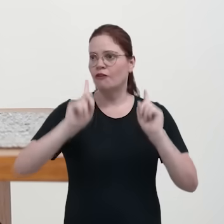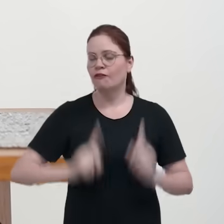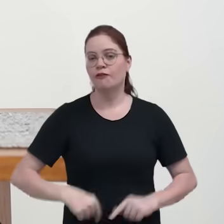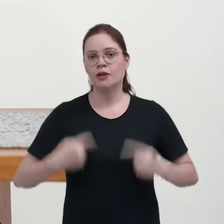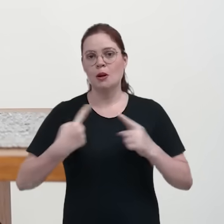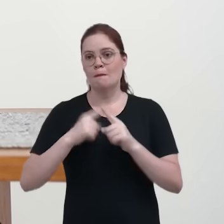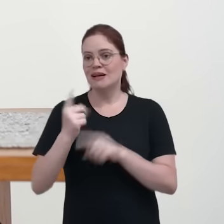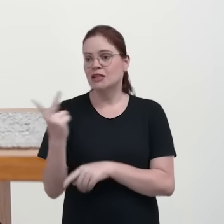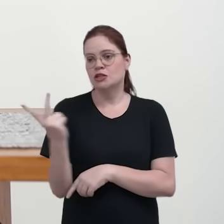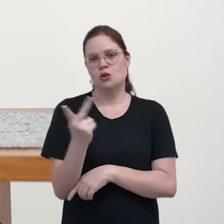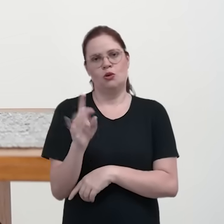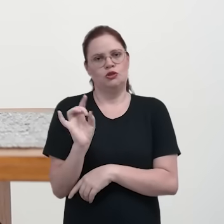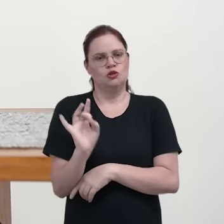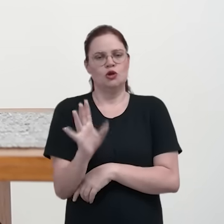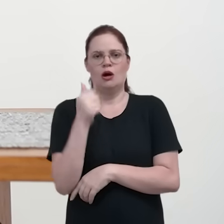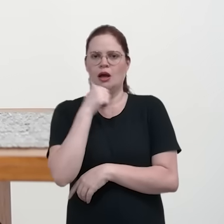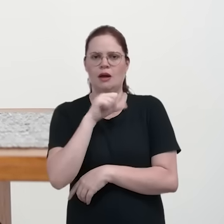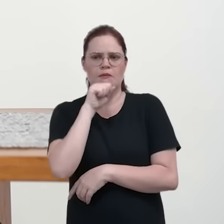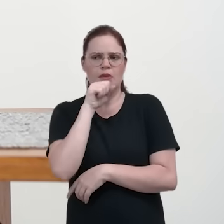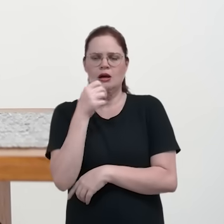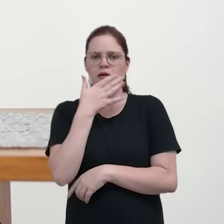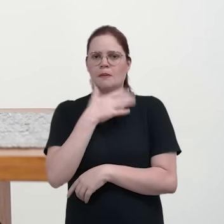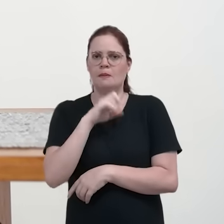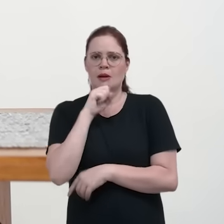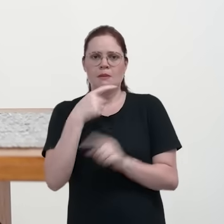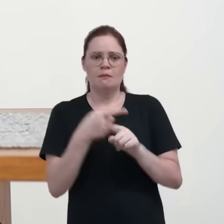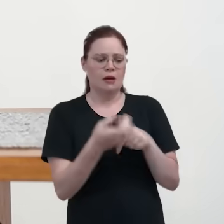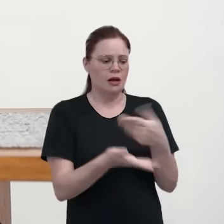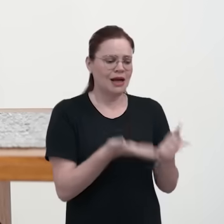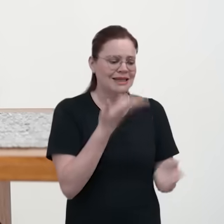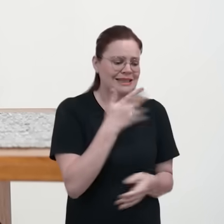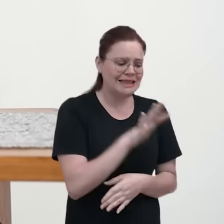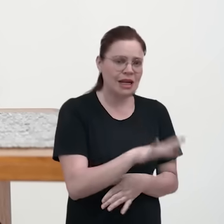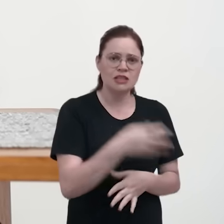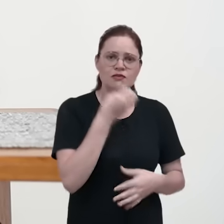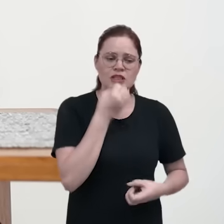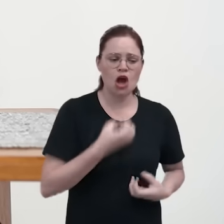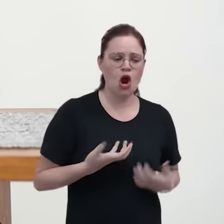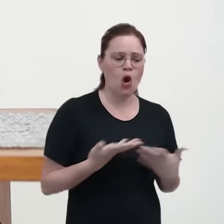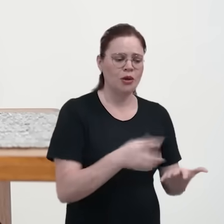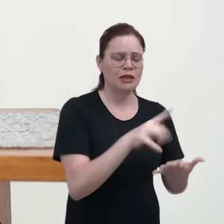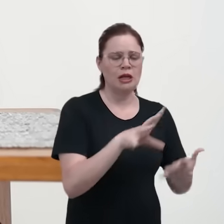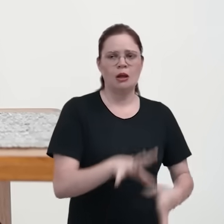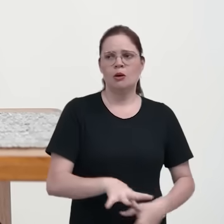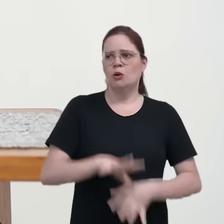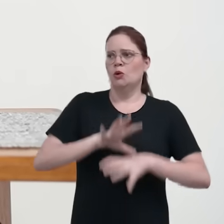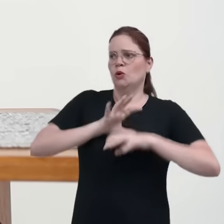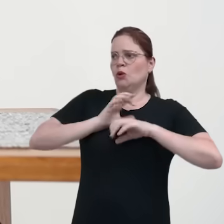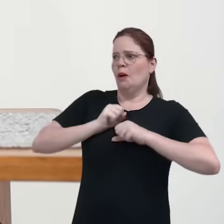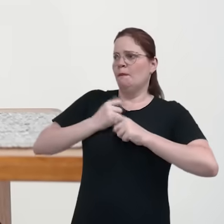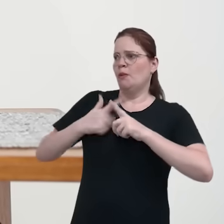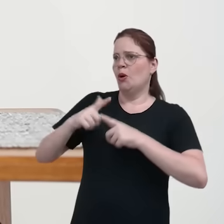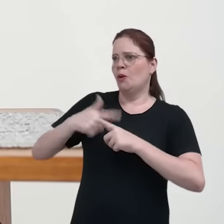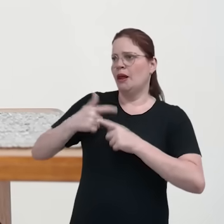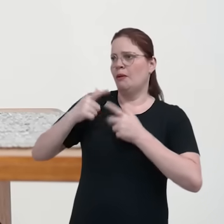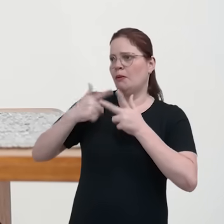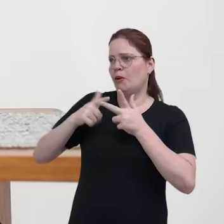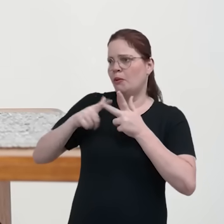Quando você vai se relacionar com a criança é criança, ela não pode absorver os problemas dos